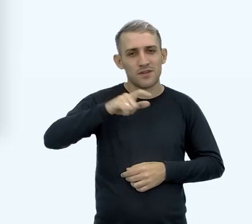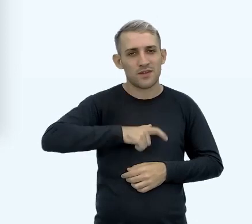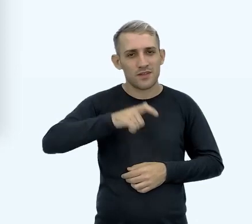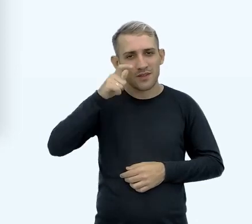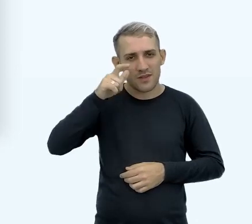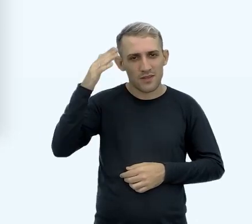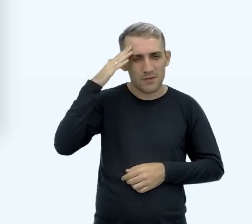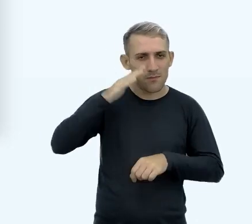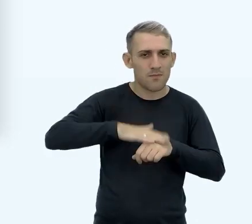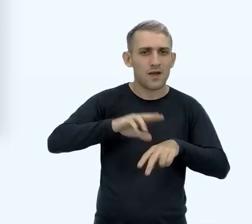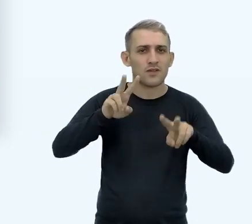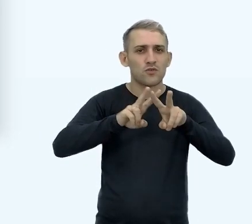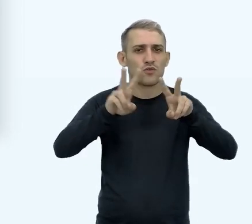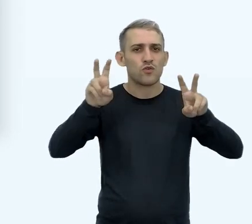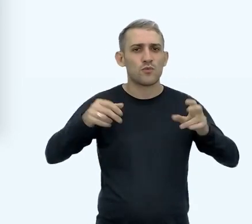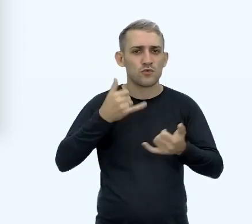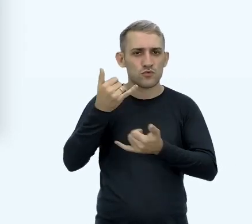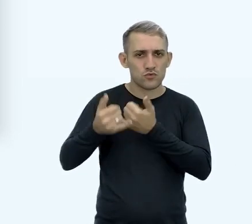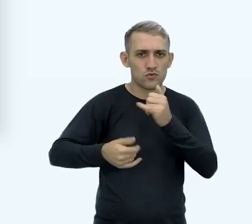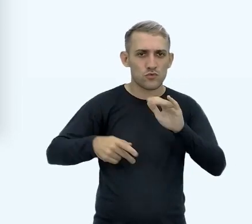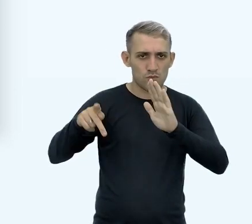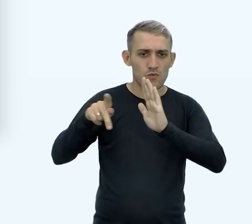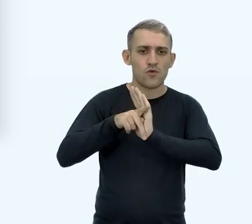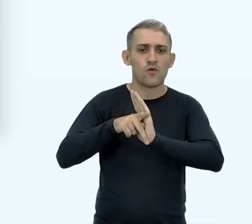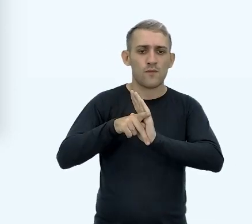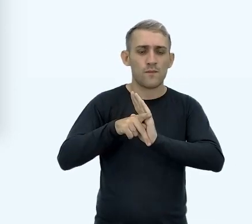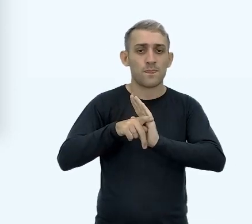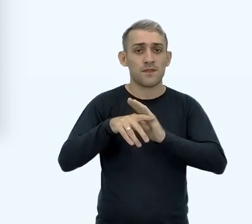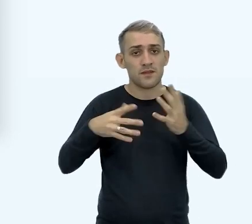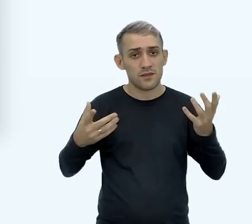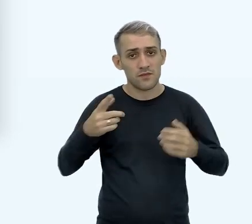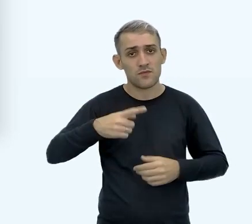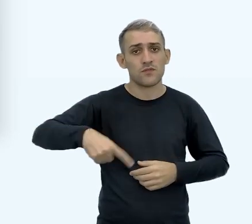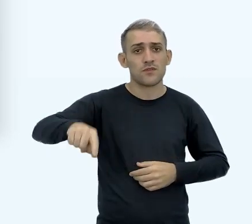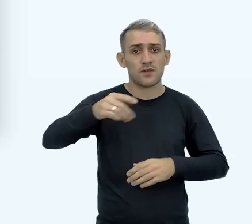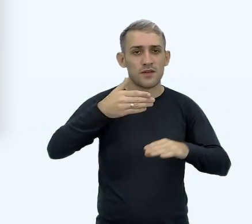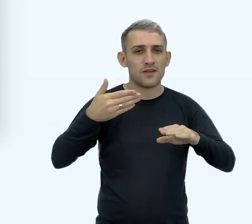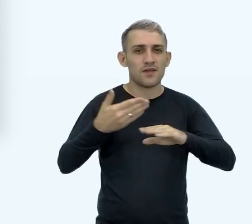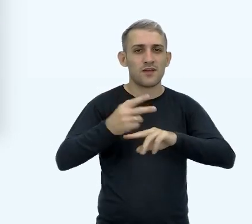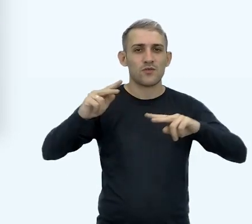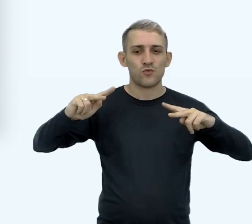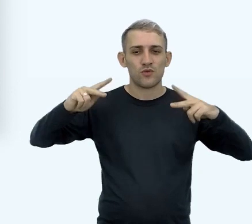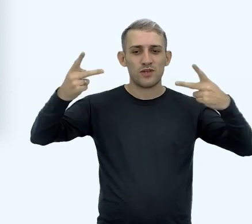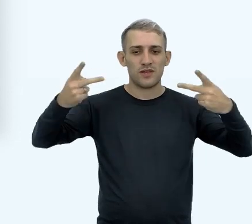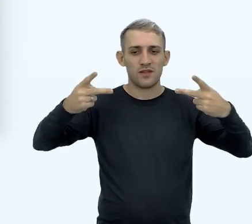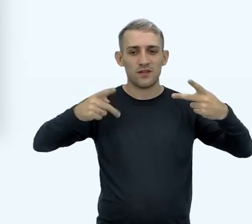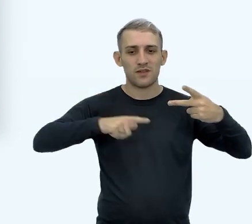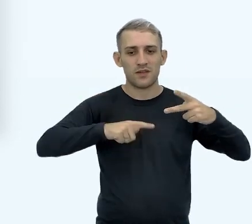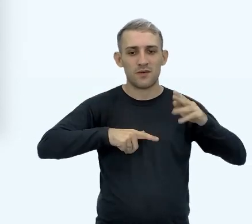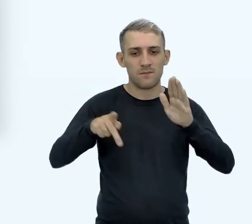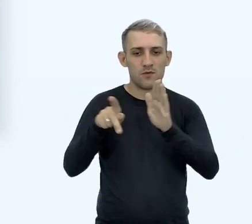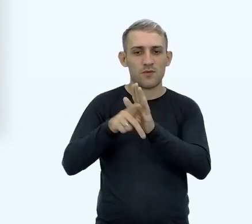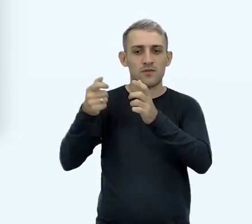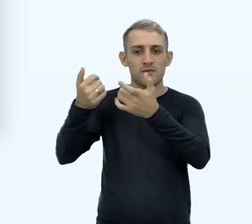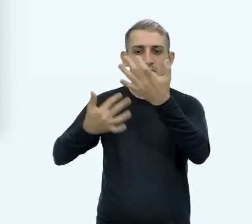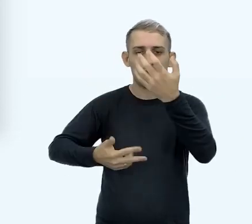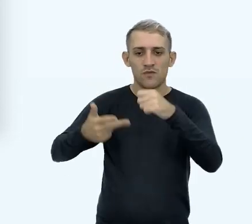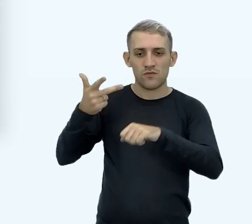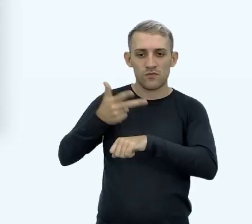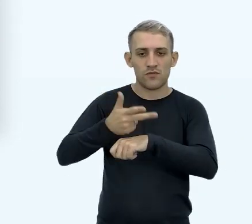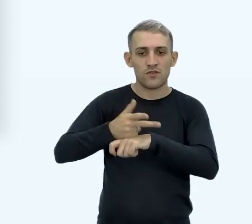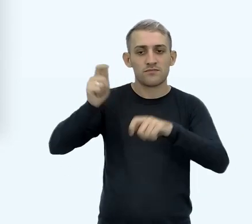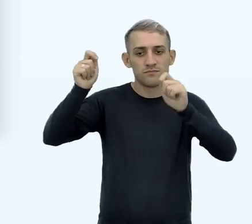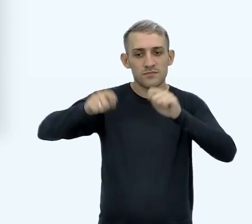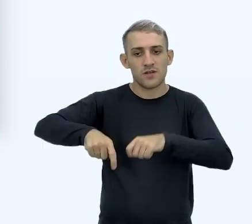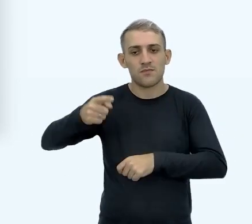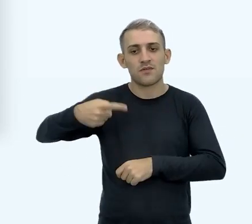mais a respeito do Minecraft Education Edition, então acessa um link que eu coloquei na descrição desse vídeo que vai te levar para o